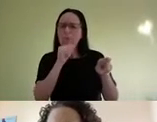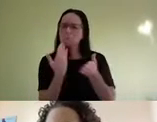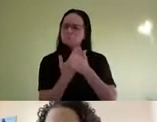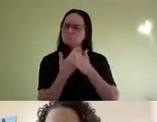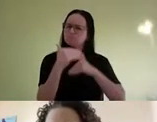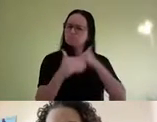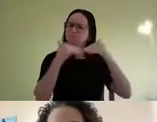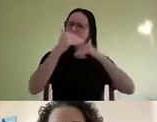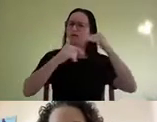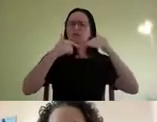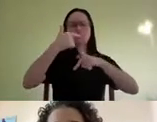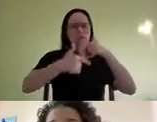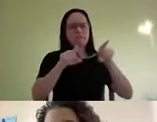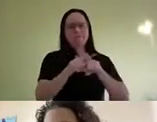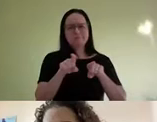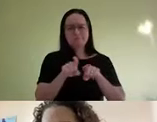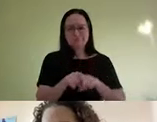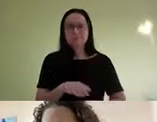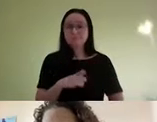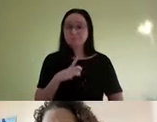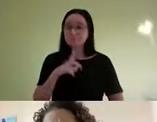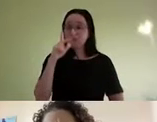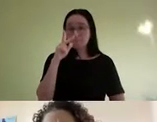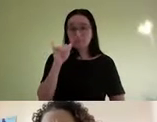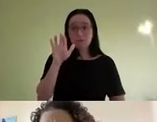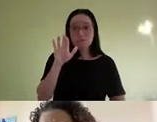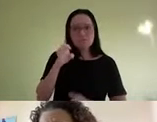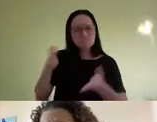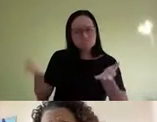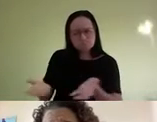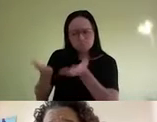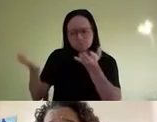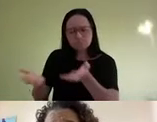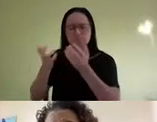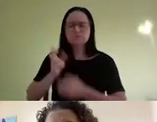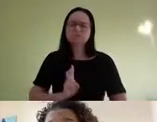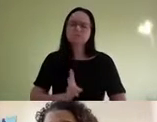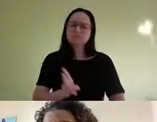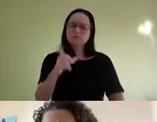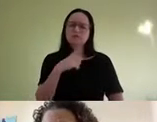meu pai e minha mãe sempre foram grandes incentivadores para que a gente tivesse um bom estudo.